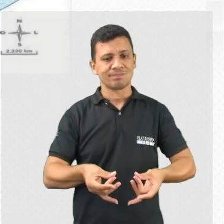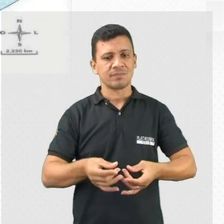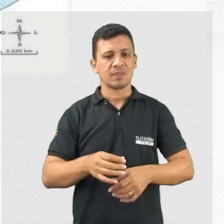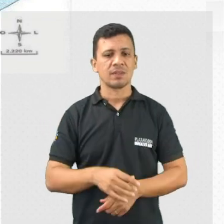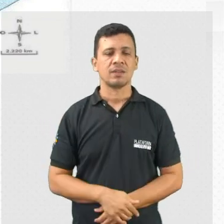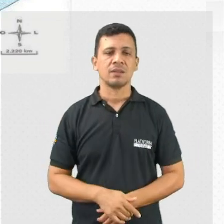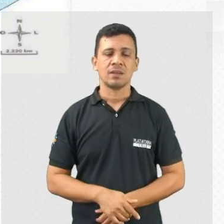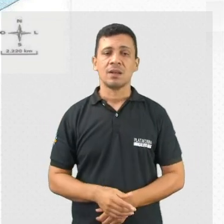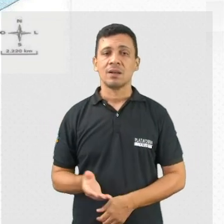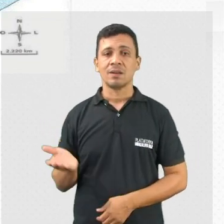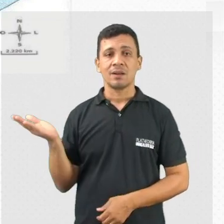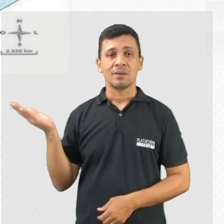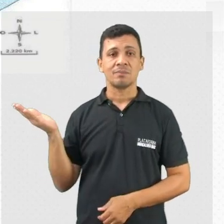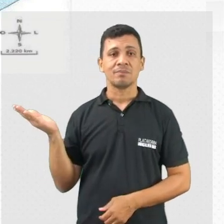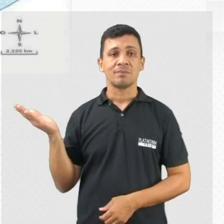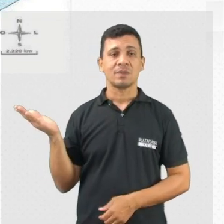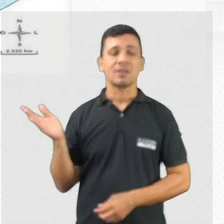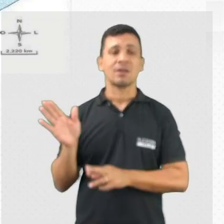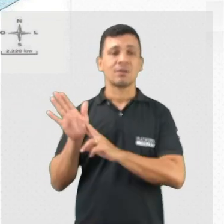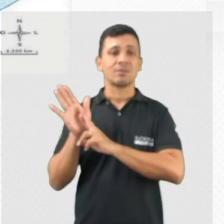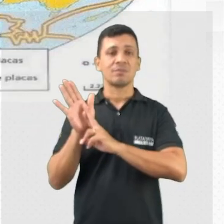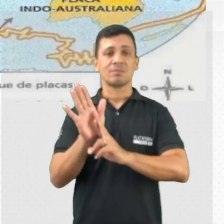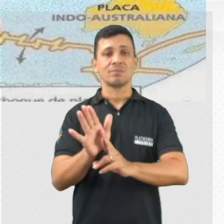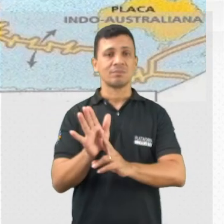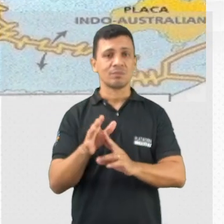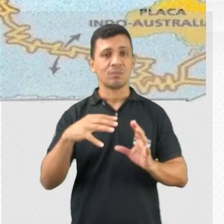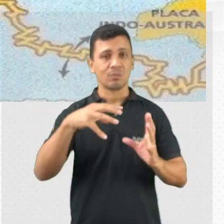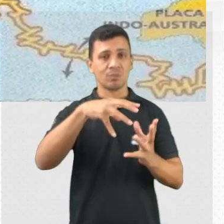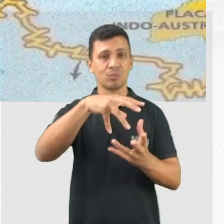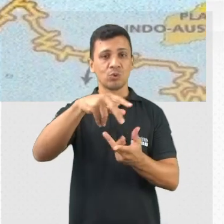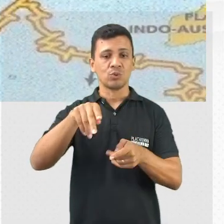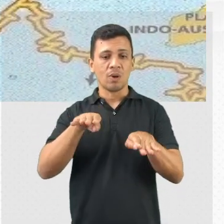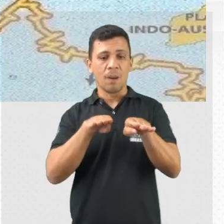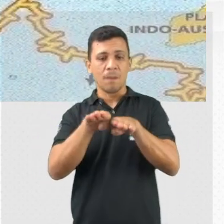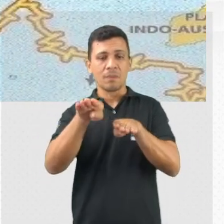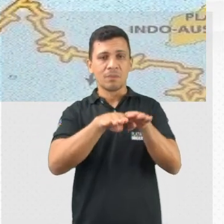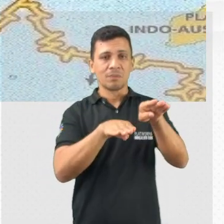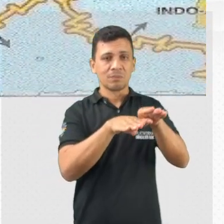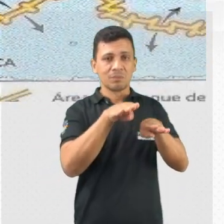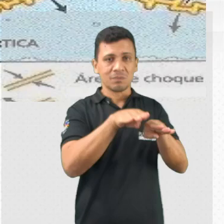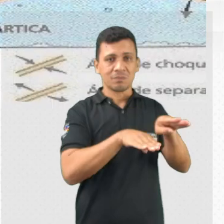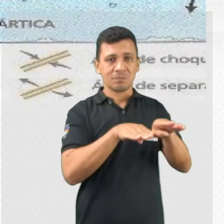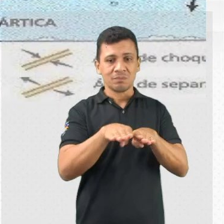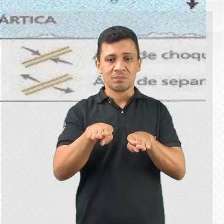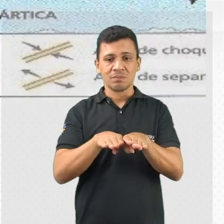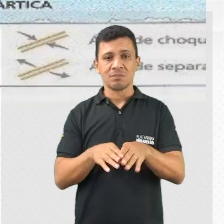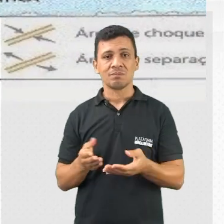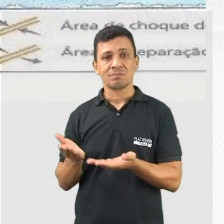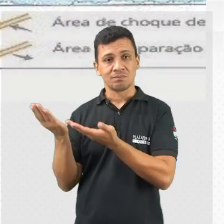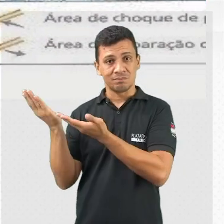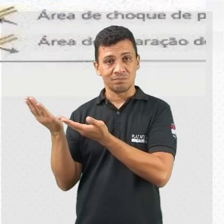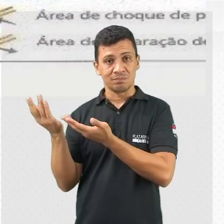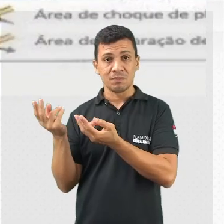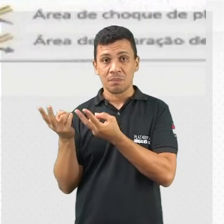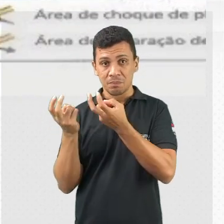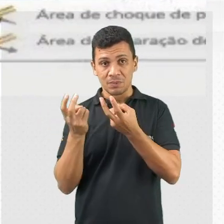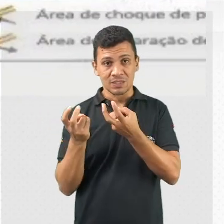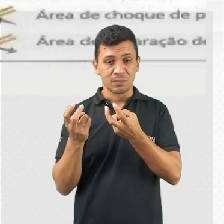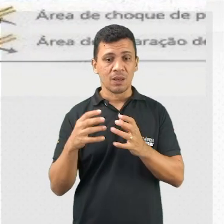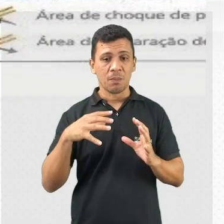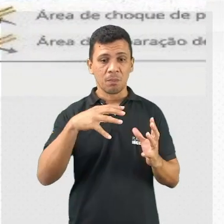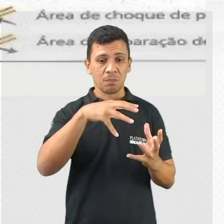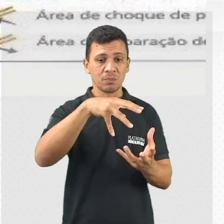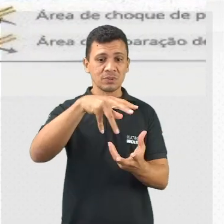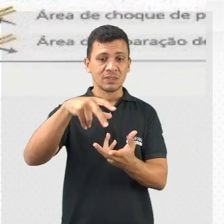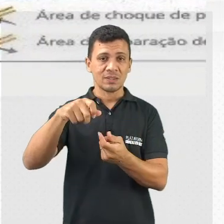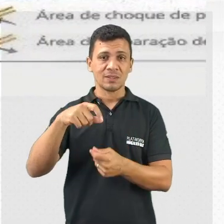tenho a representação do mundo em relação às placas tectônicas. Vou tentar ampliar um pouquinho para você, tá? Vocês podem perceber, por exemplo, que o nosso planeta, ele